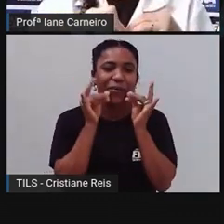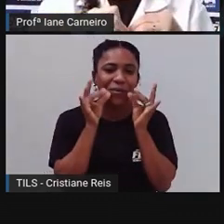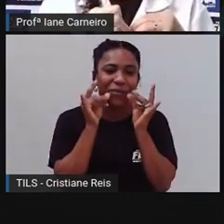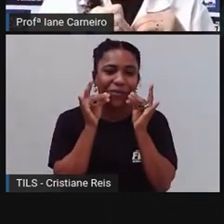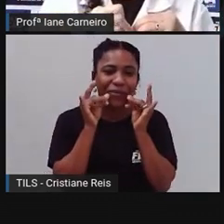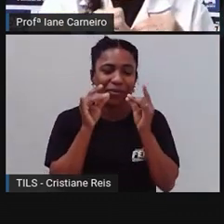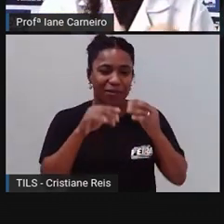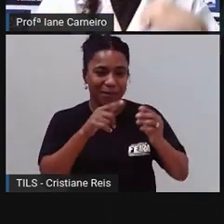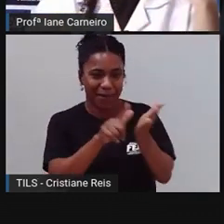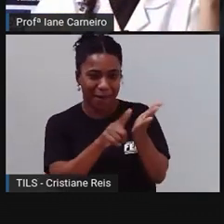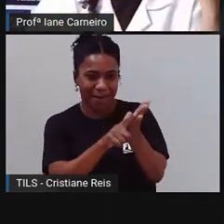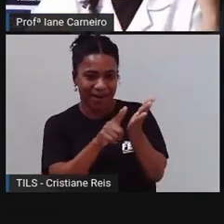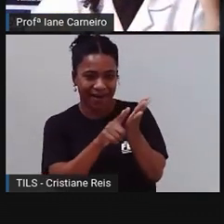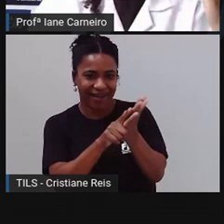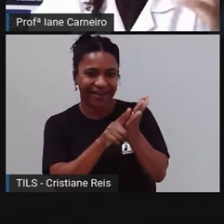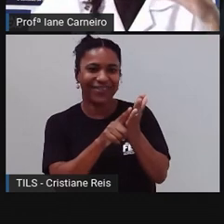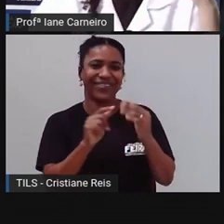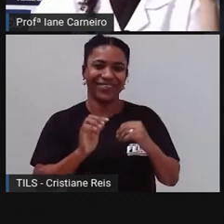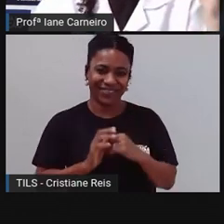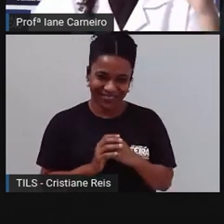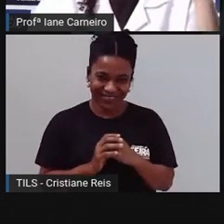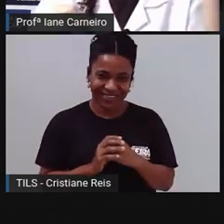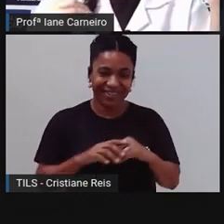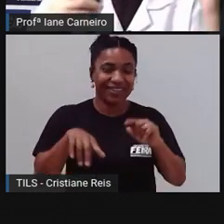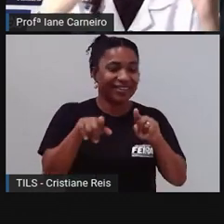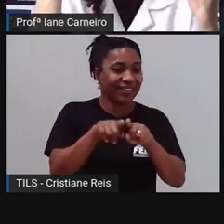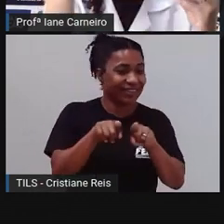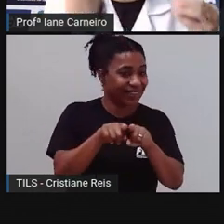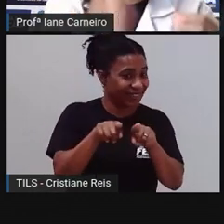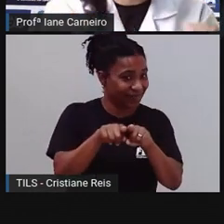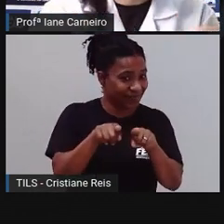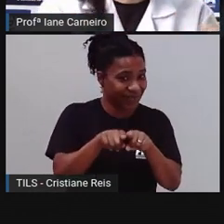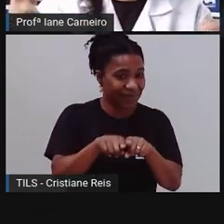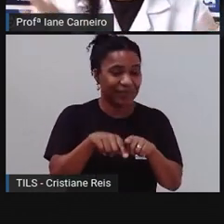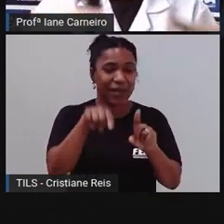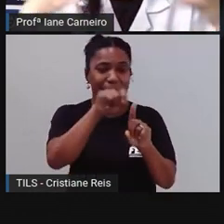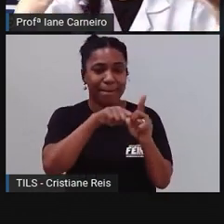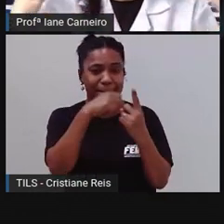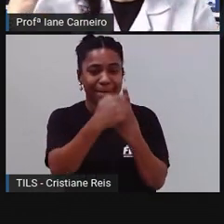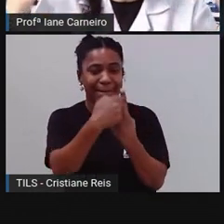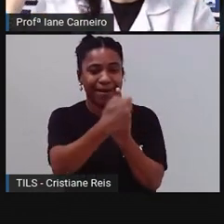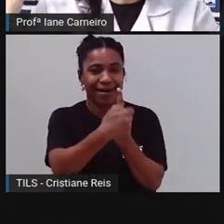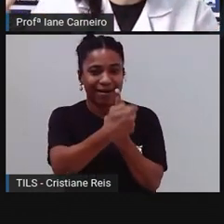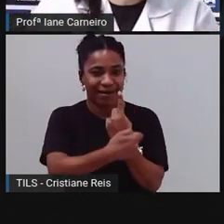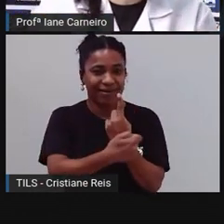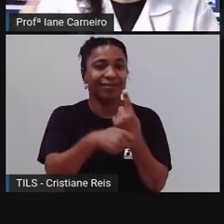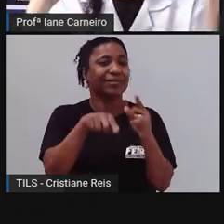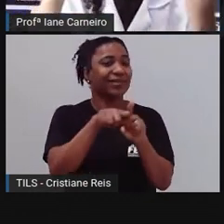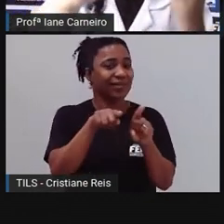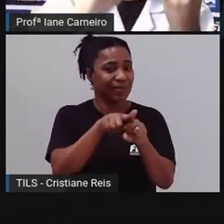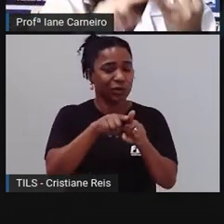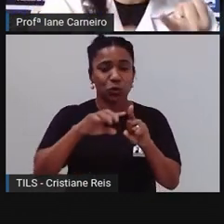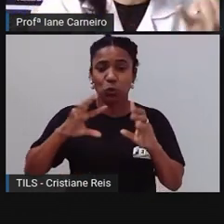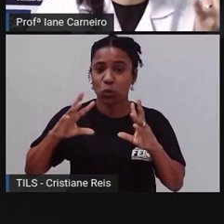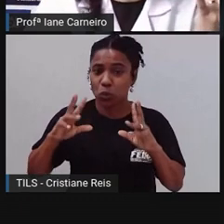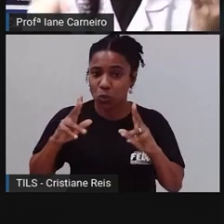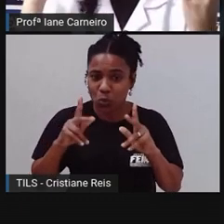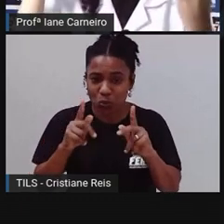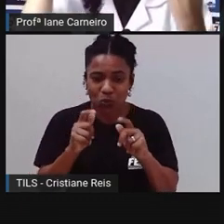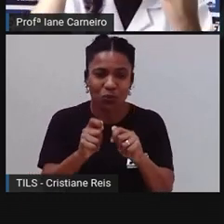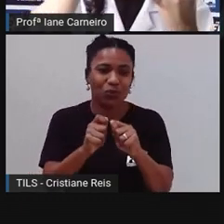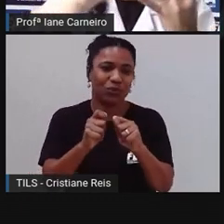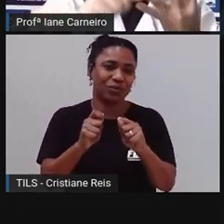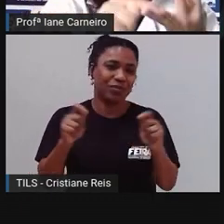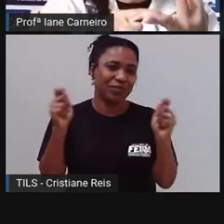papel higiênico, né? Também a Pro disse que o resíduo é a casca da banana, é tudo que a gente pode